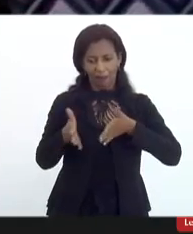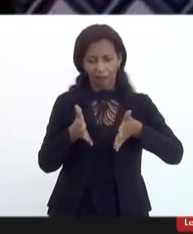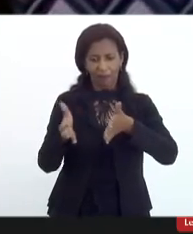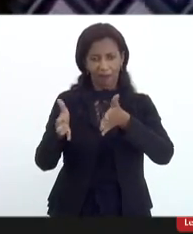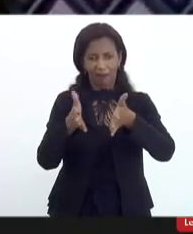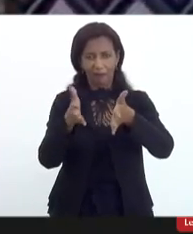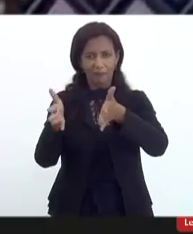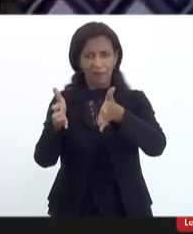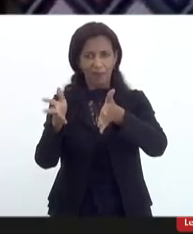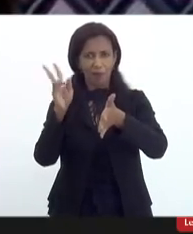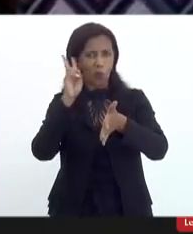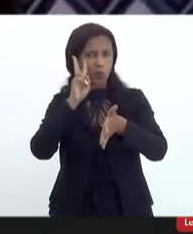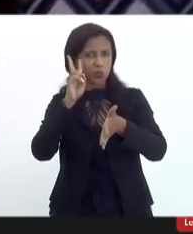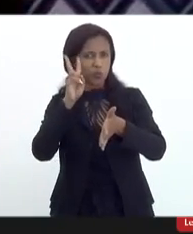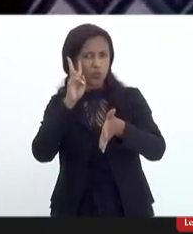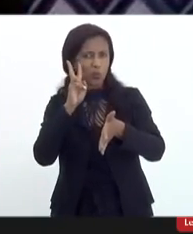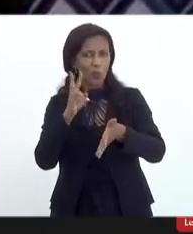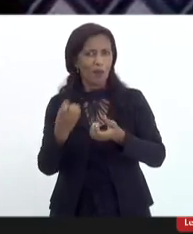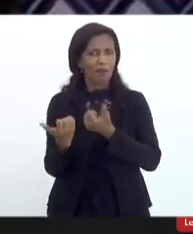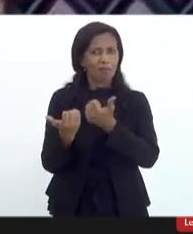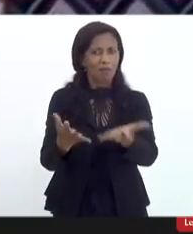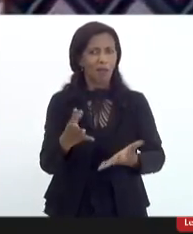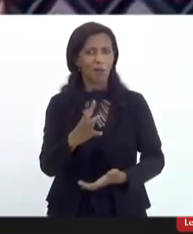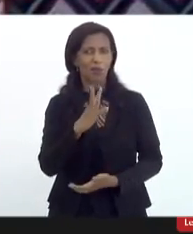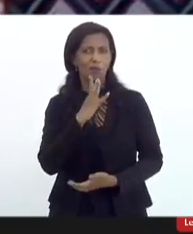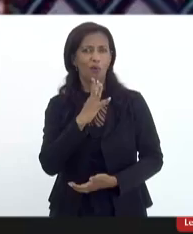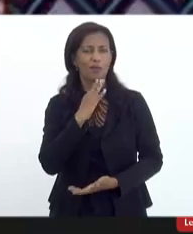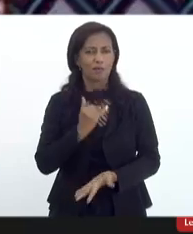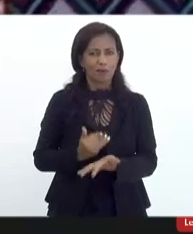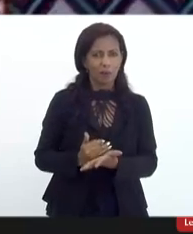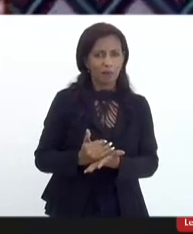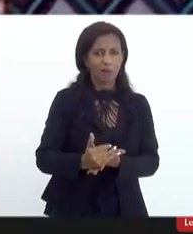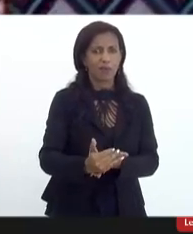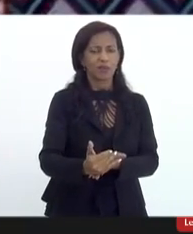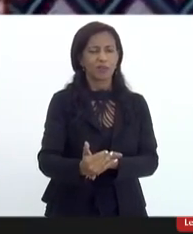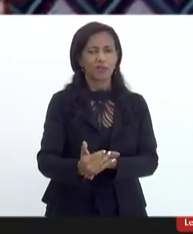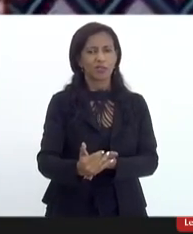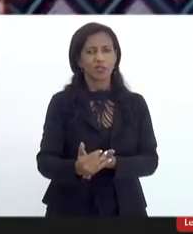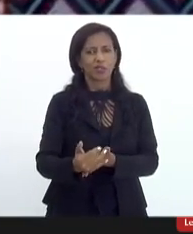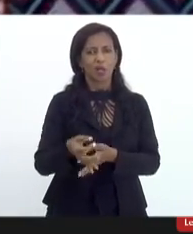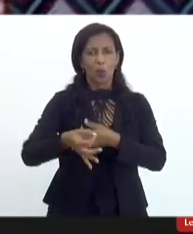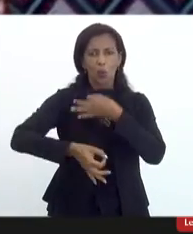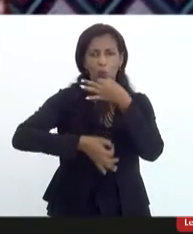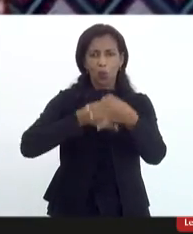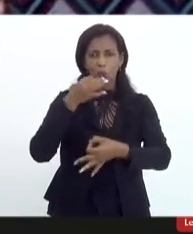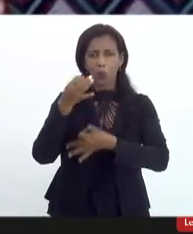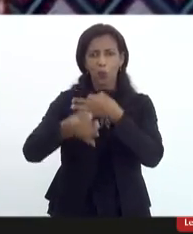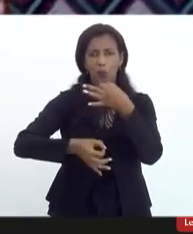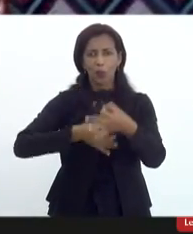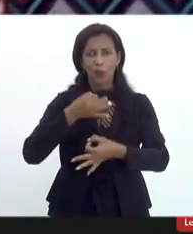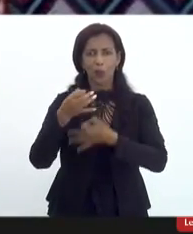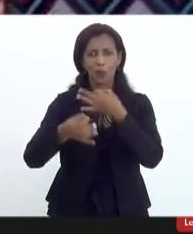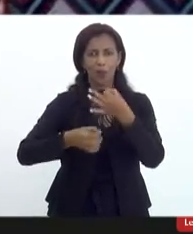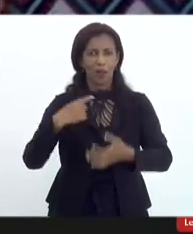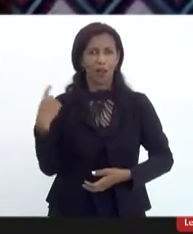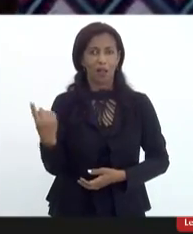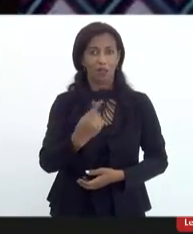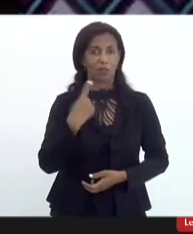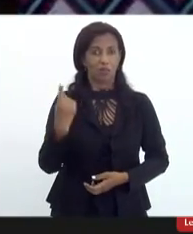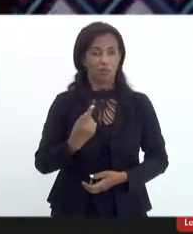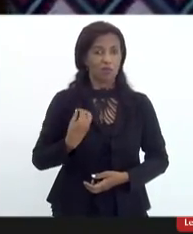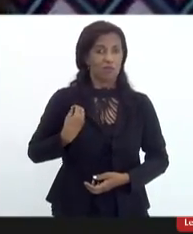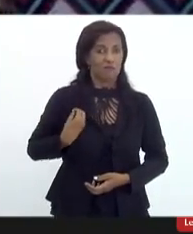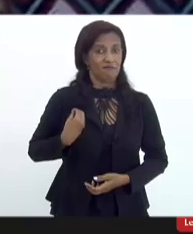uma epistemologia, para produzir conhecimento a partir das questões atinentes à nossa